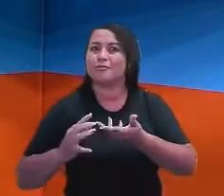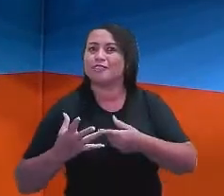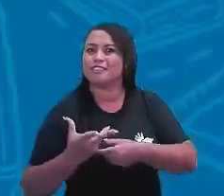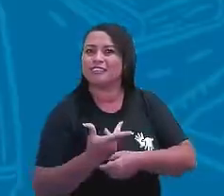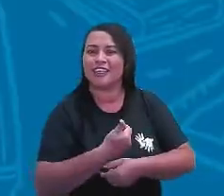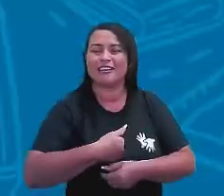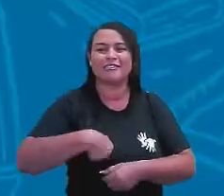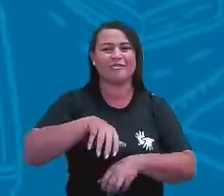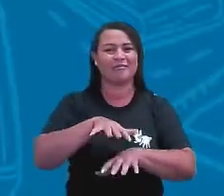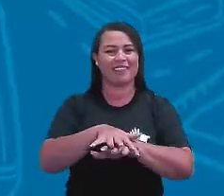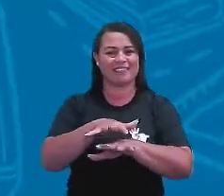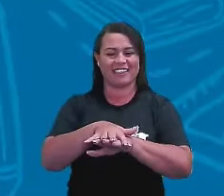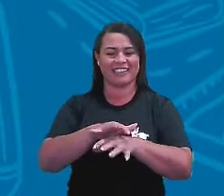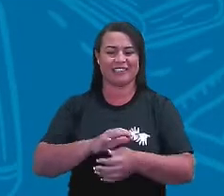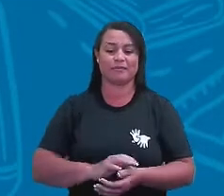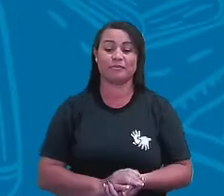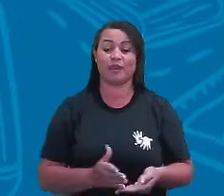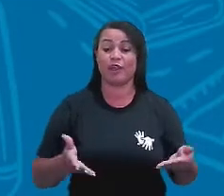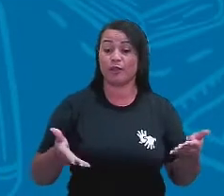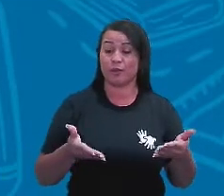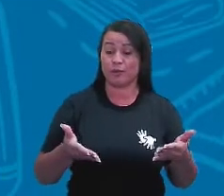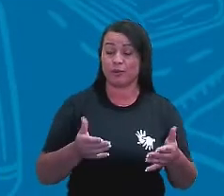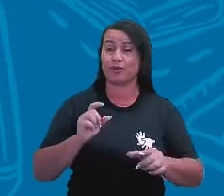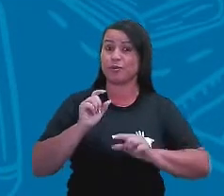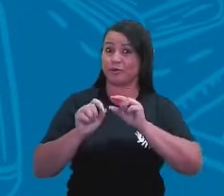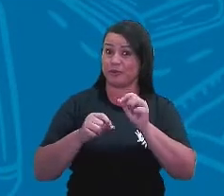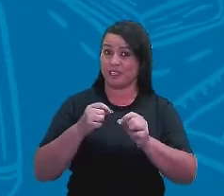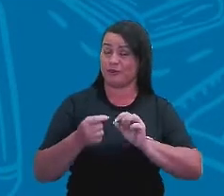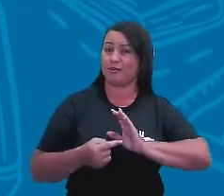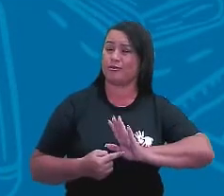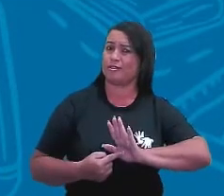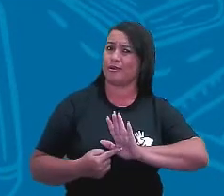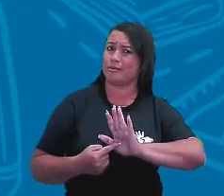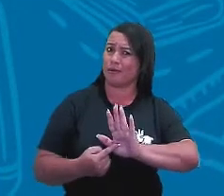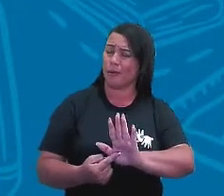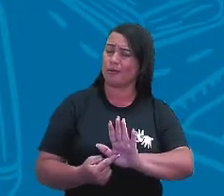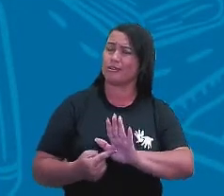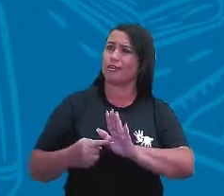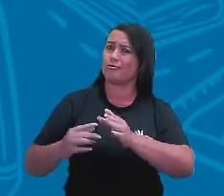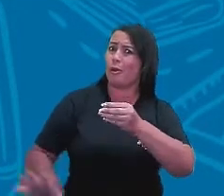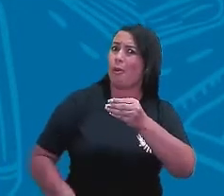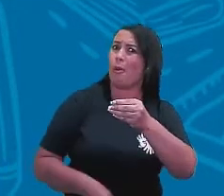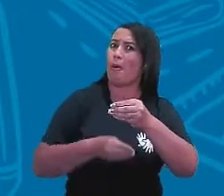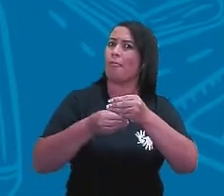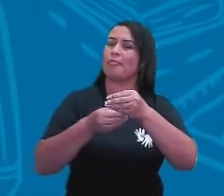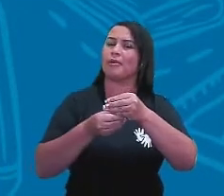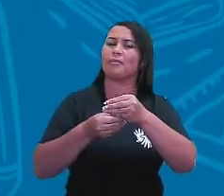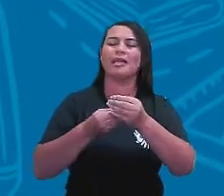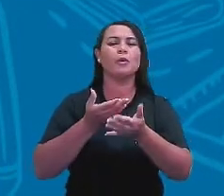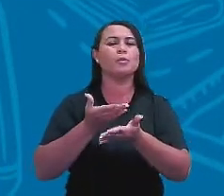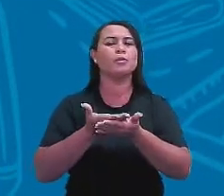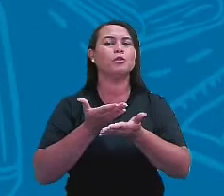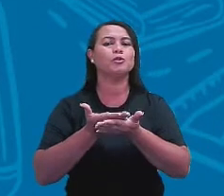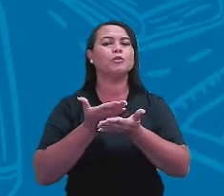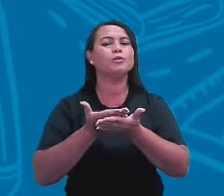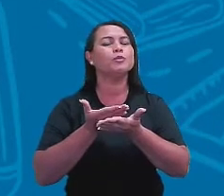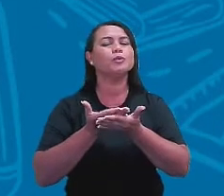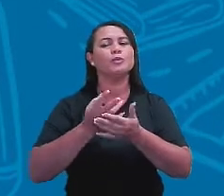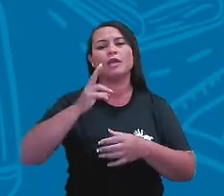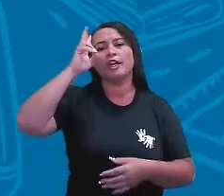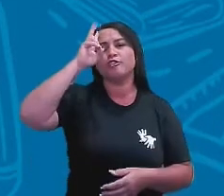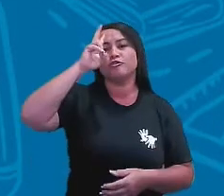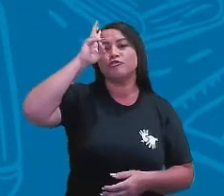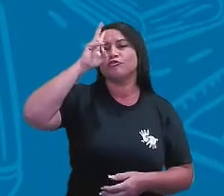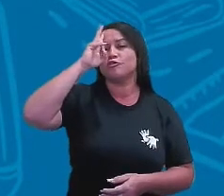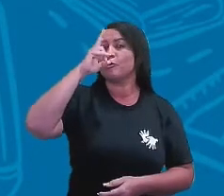da matemática. E hoje a gente vai dar continuidade ao estudo, da história da